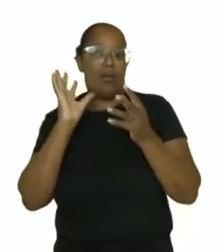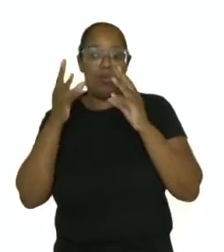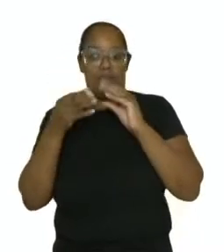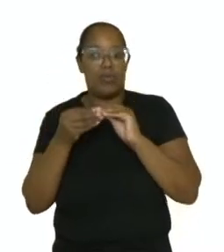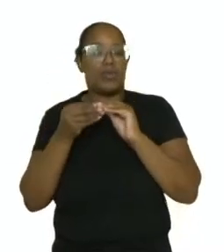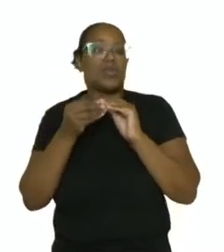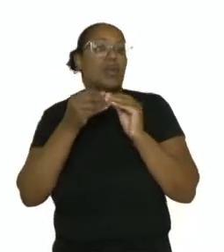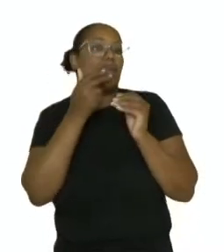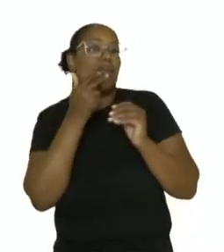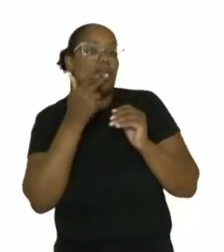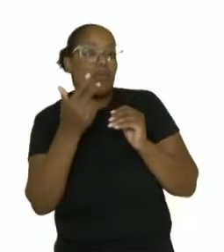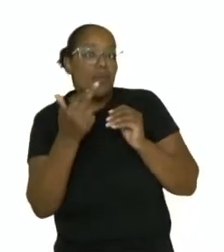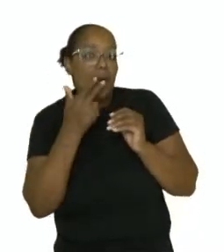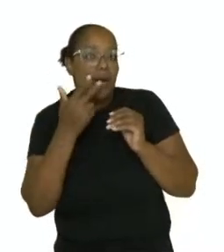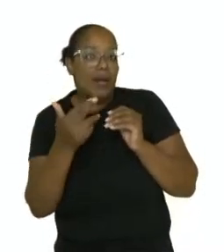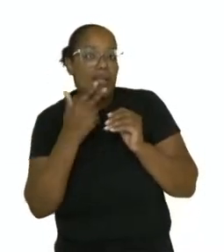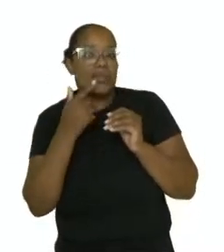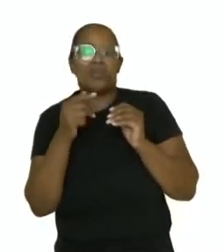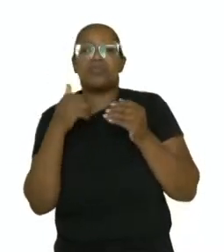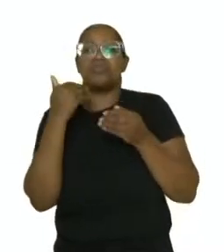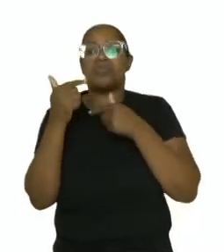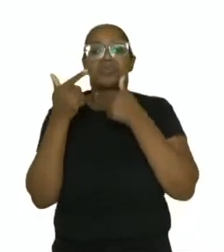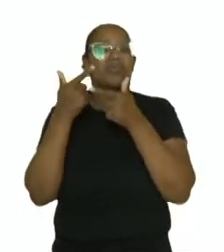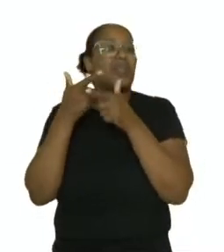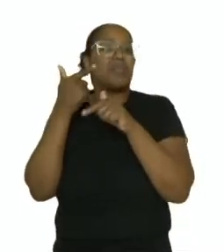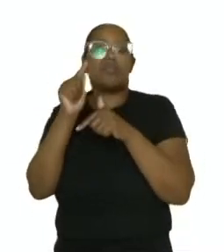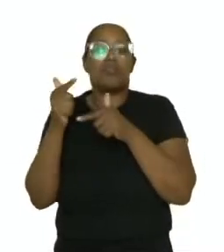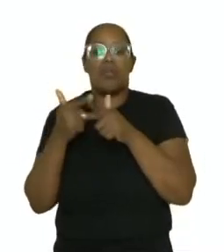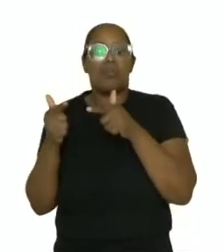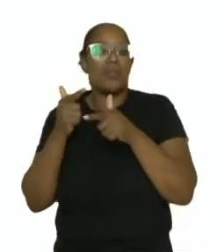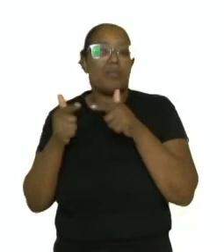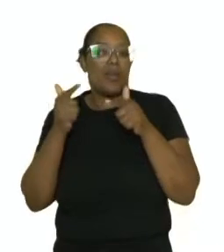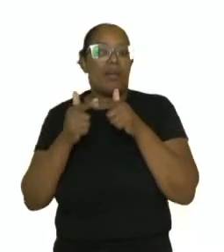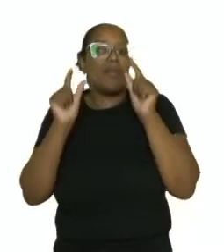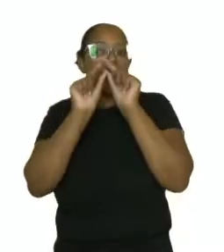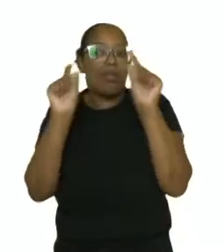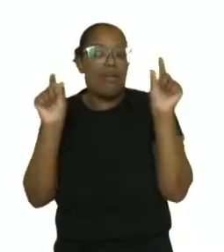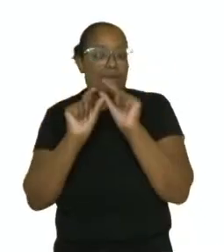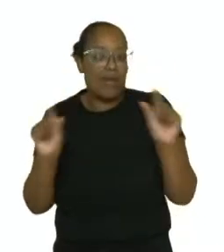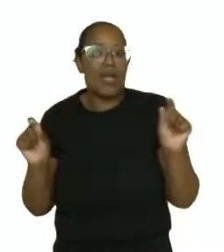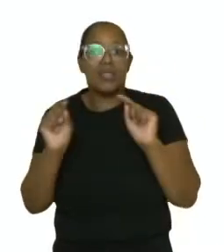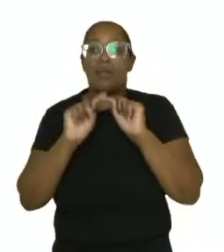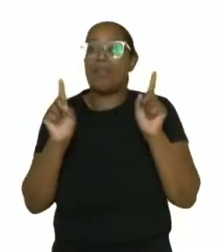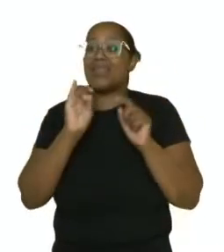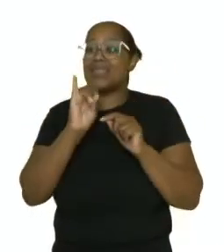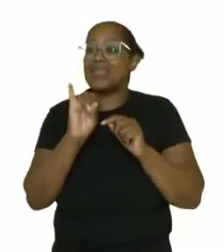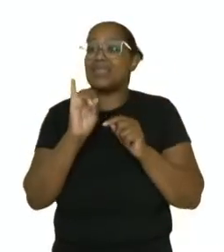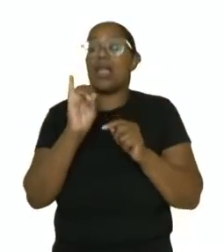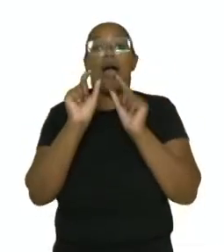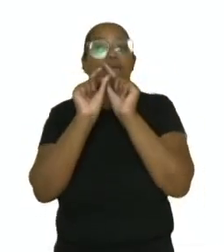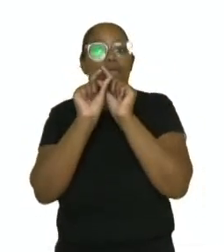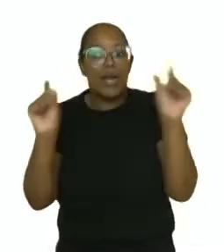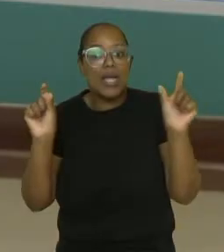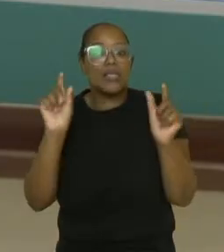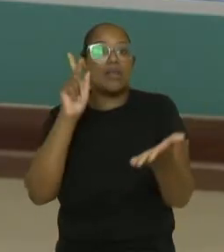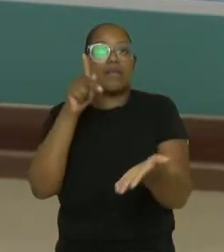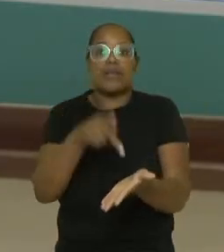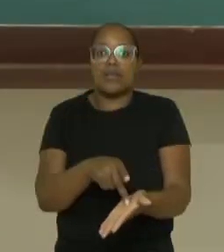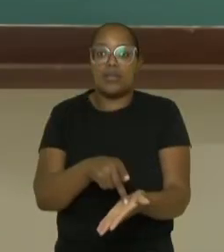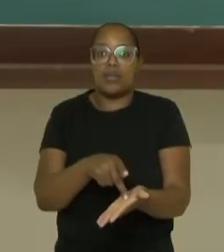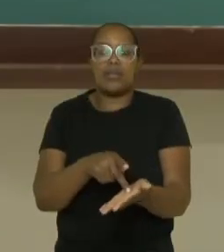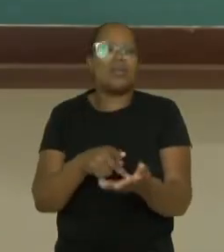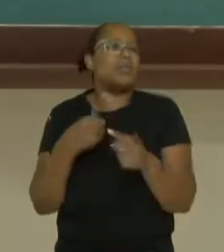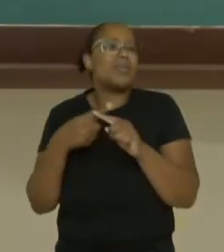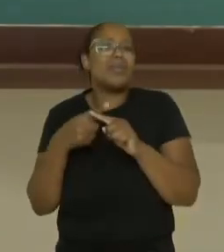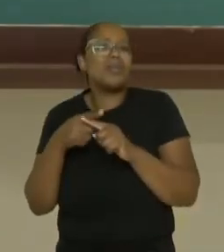preocupa tanto com a veracidade dos enunciados, mas com a validade formal lógica, se é coerente, né? Por que eu estou